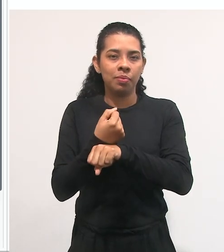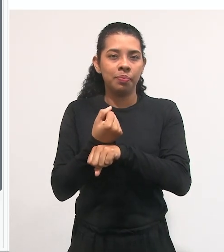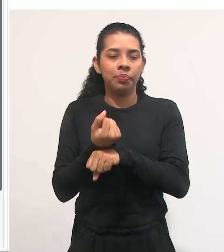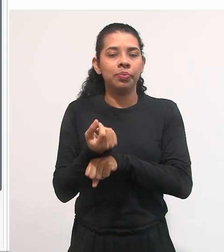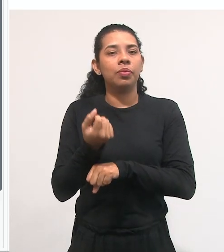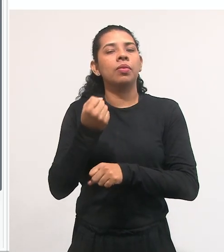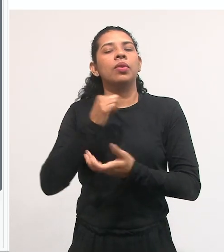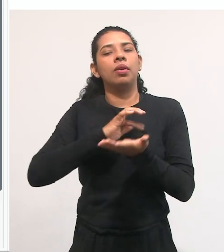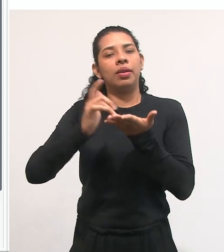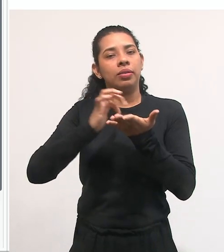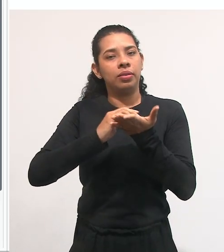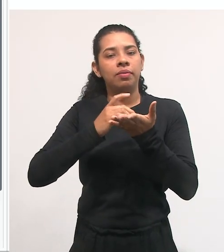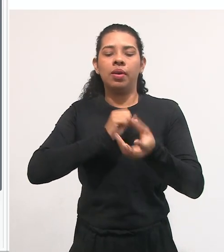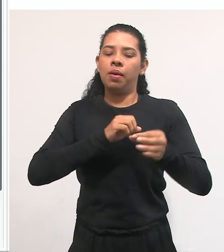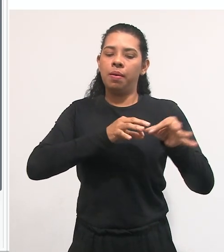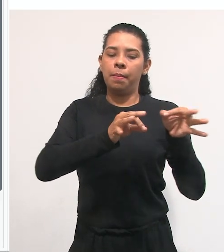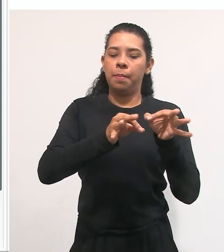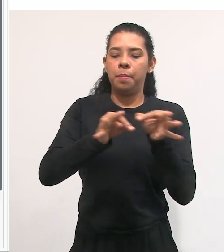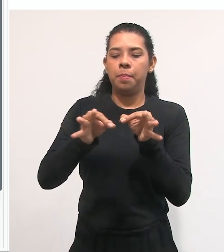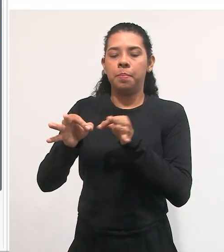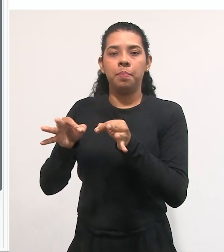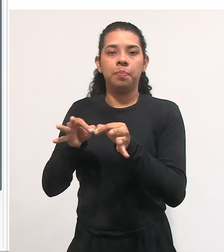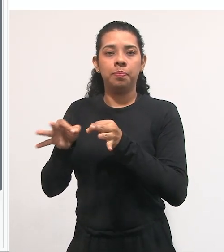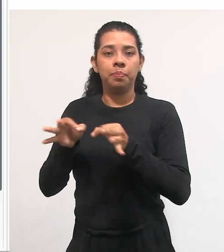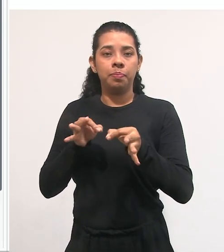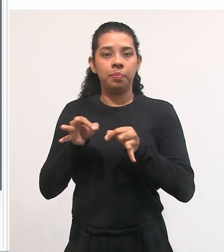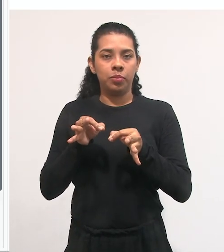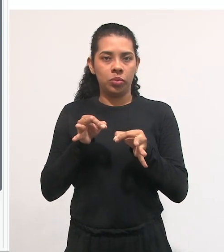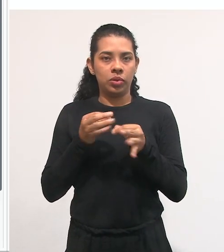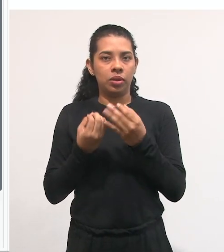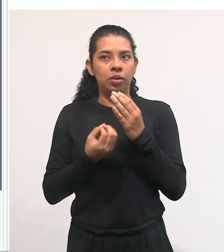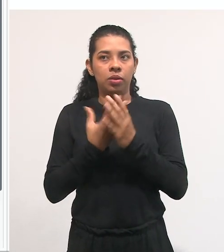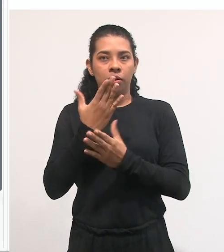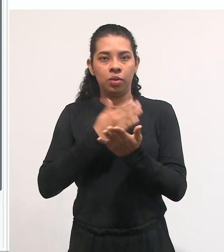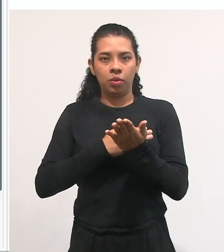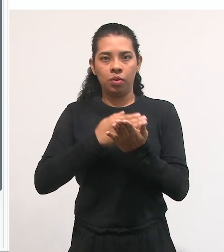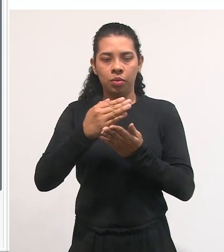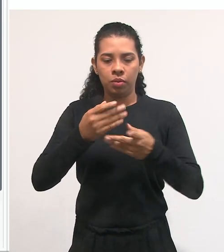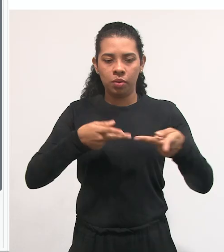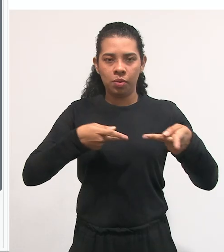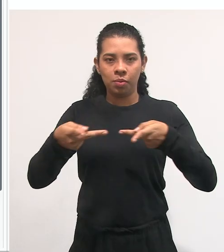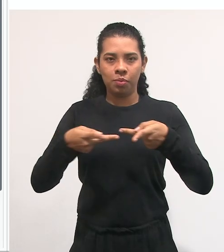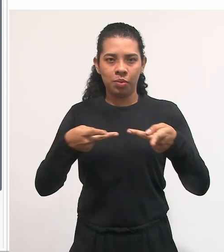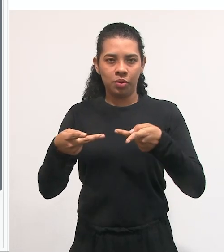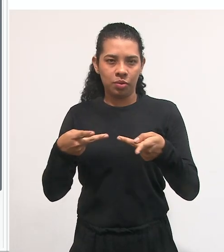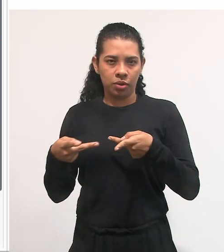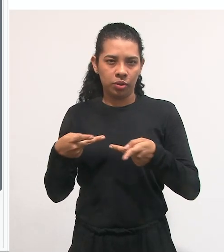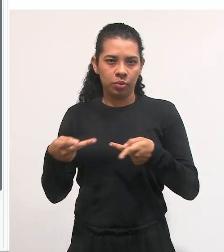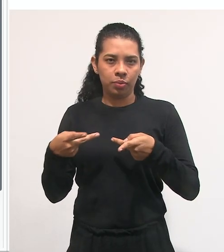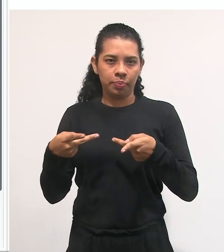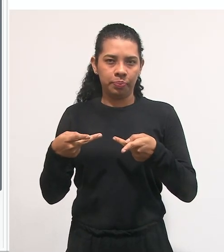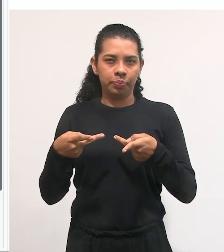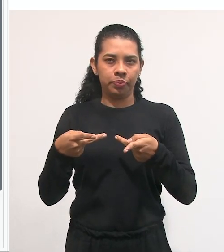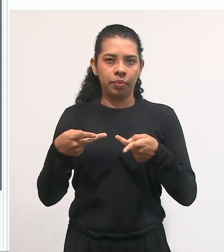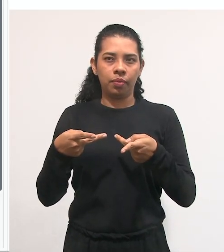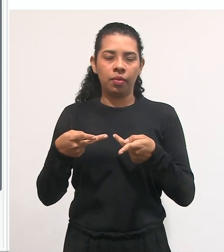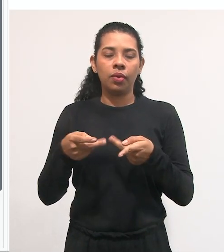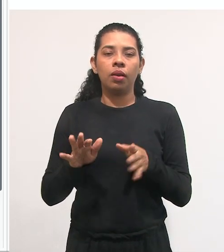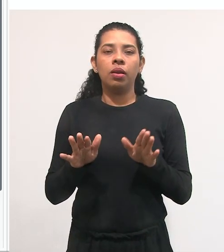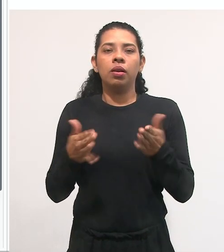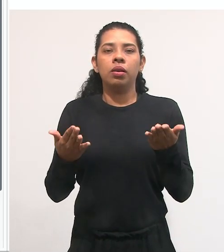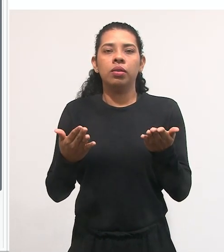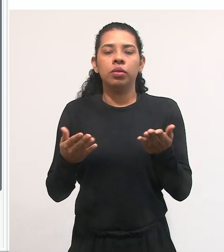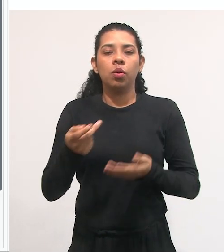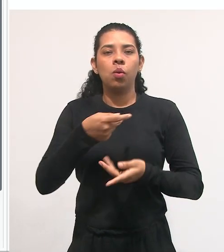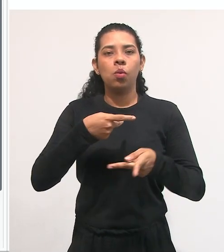eu vou organizar o quê? Eu vou organizar o projeto político-pedagógico, tá? Então, o meu